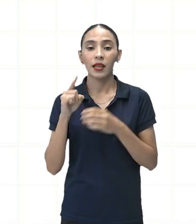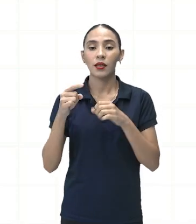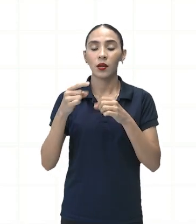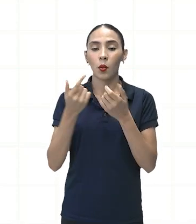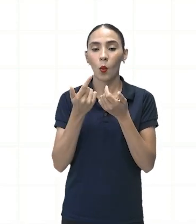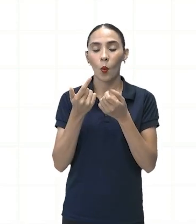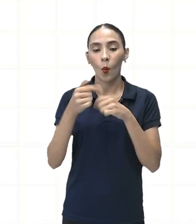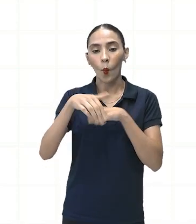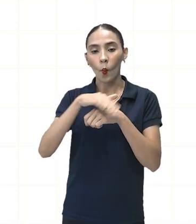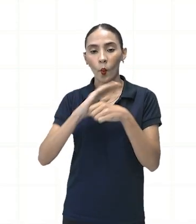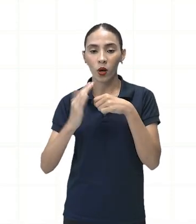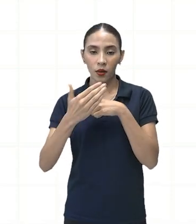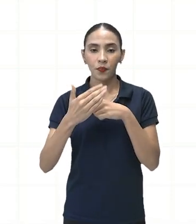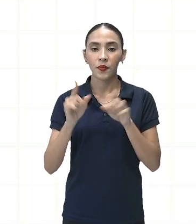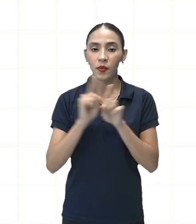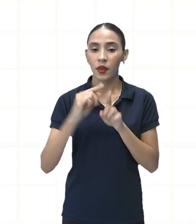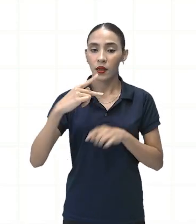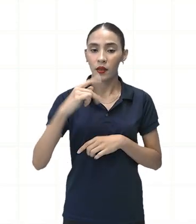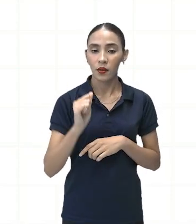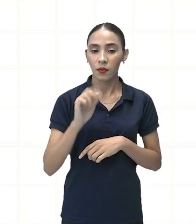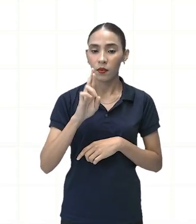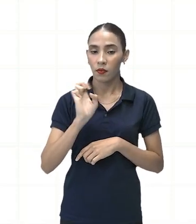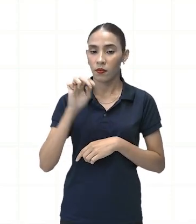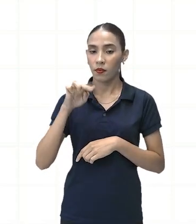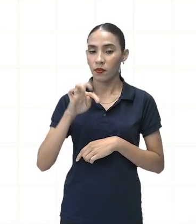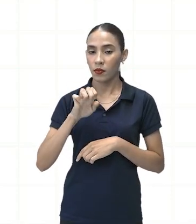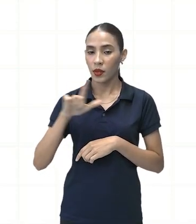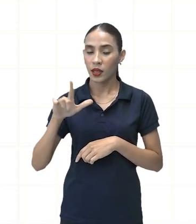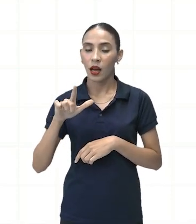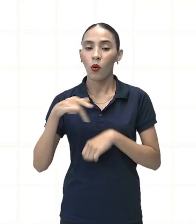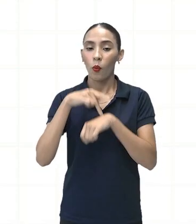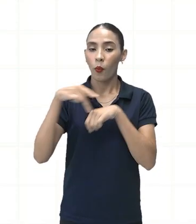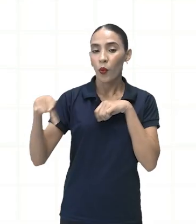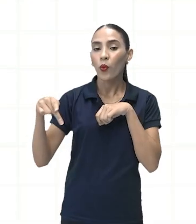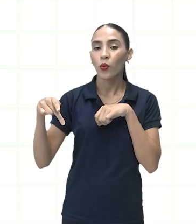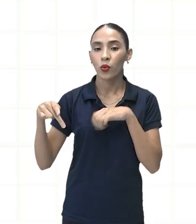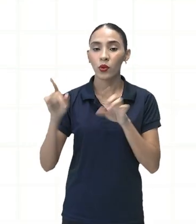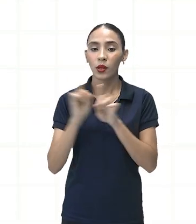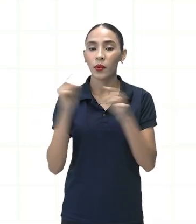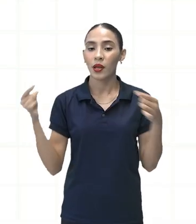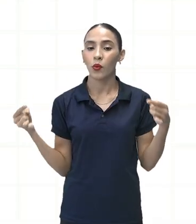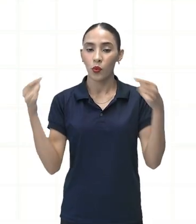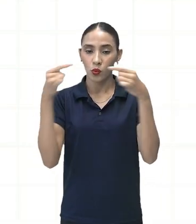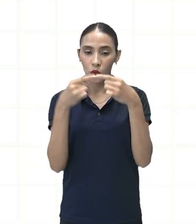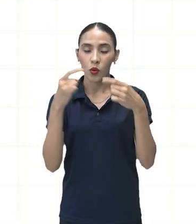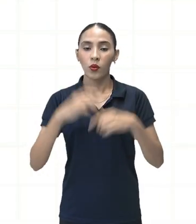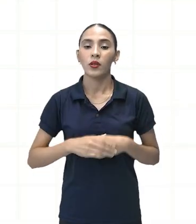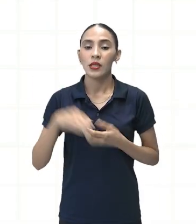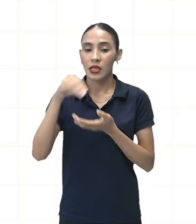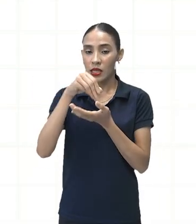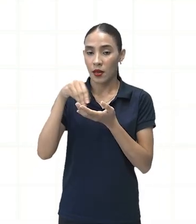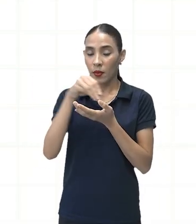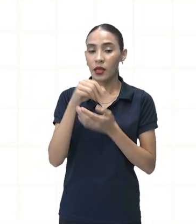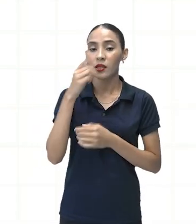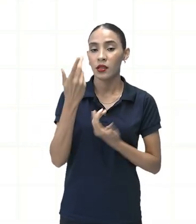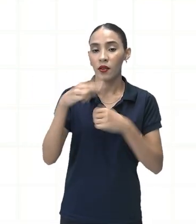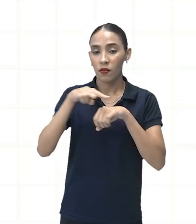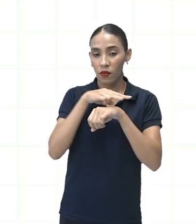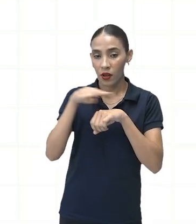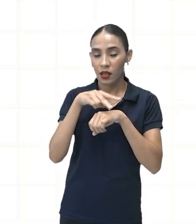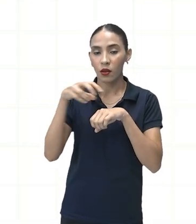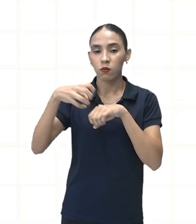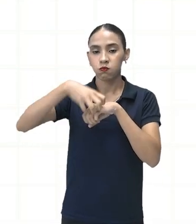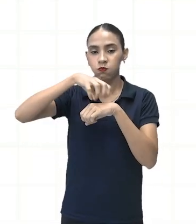lisa para a geração parental, que era a geração de indivíduos puros, e cruzou com indivíduos de semente verde e